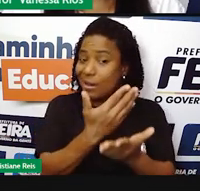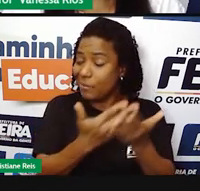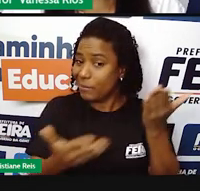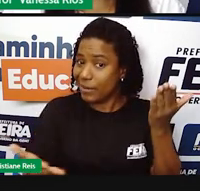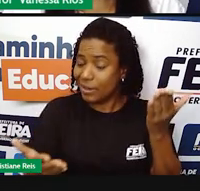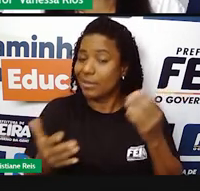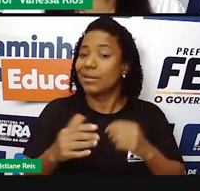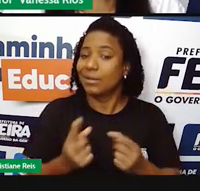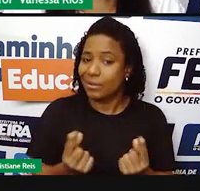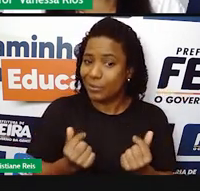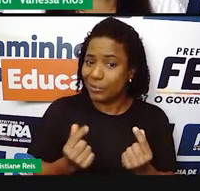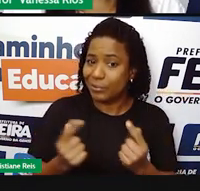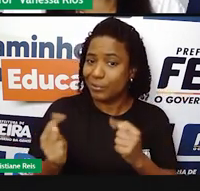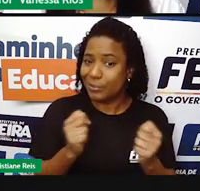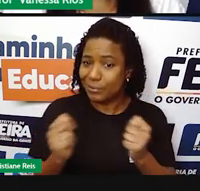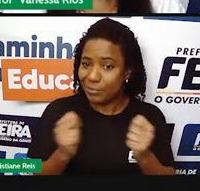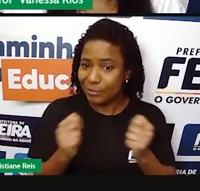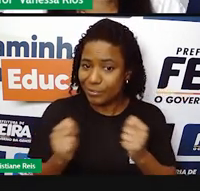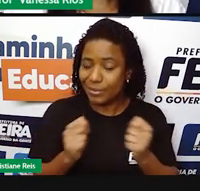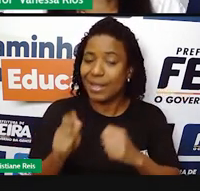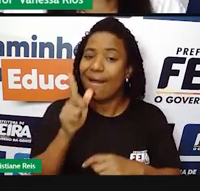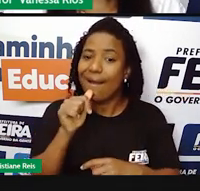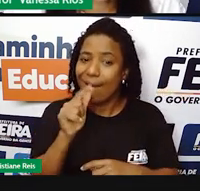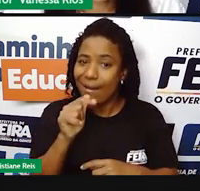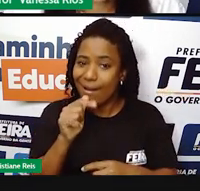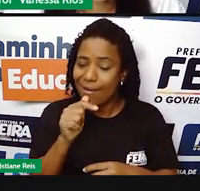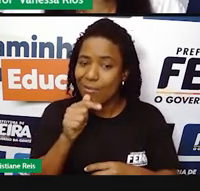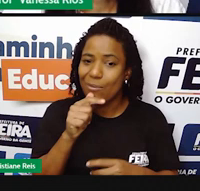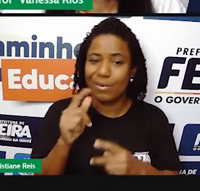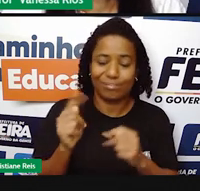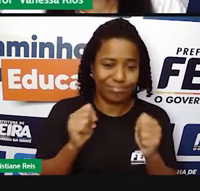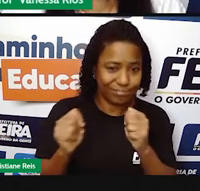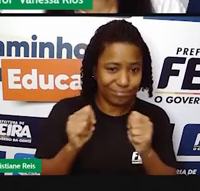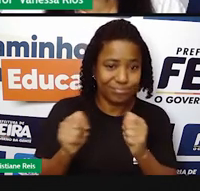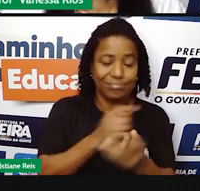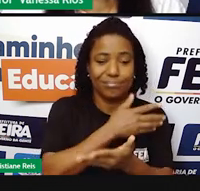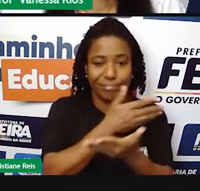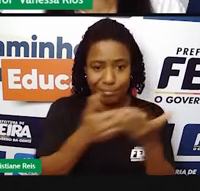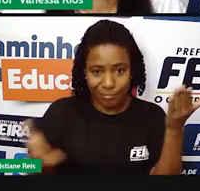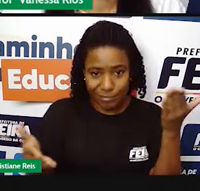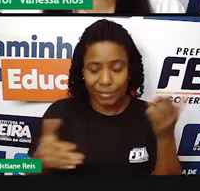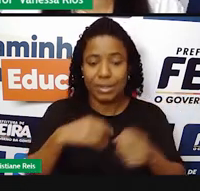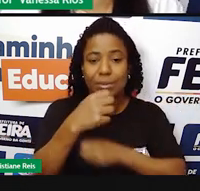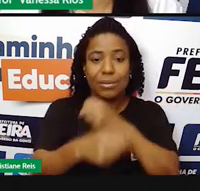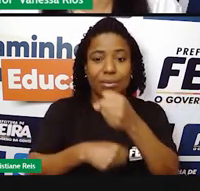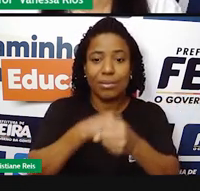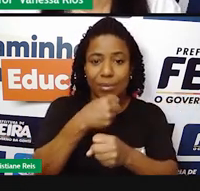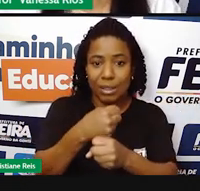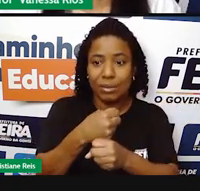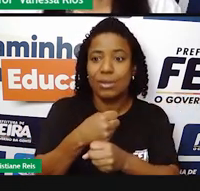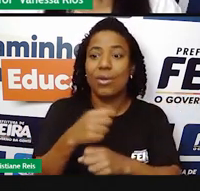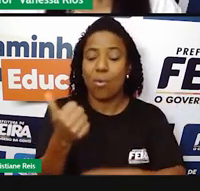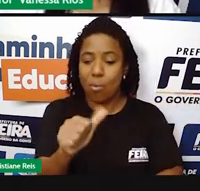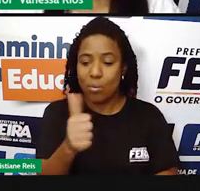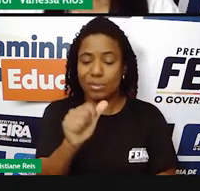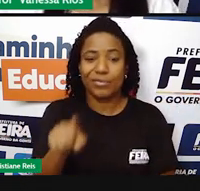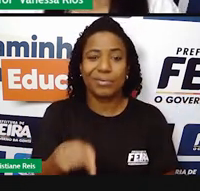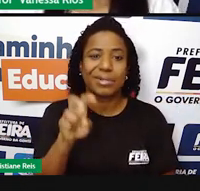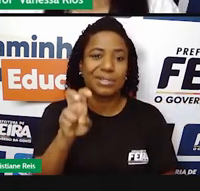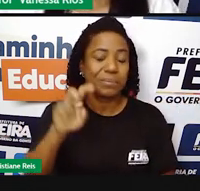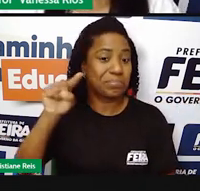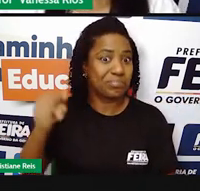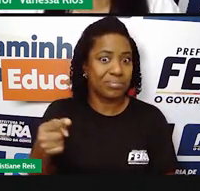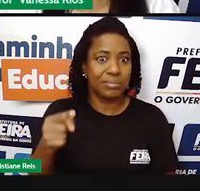de investimento do setor de saneamento básico no país no ano, de 11,5